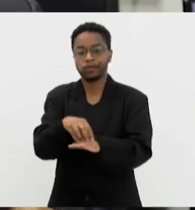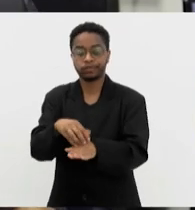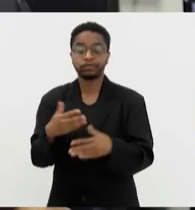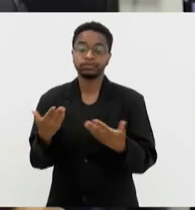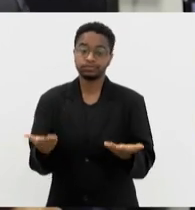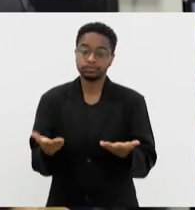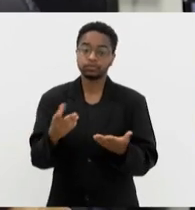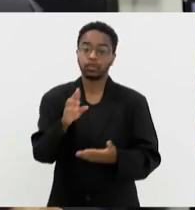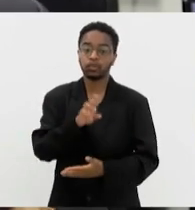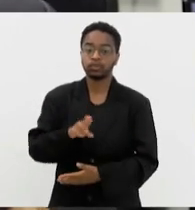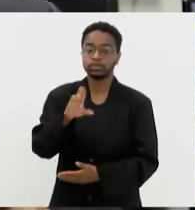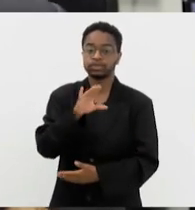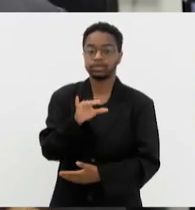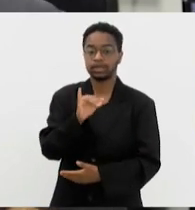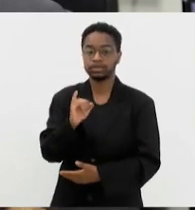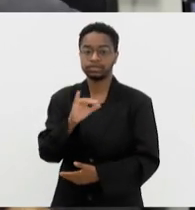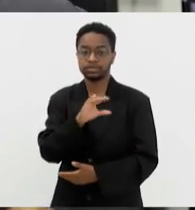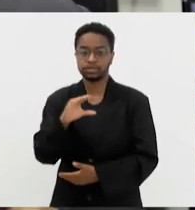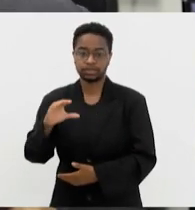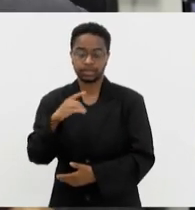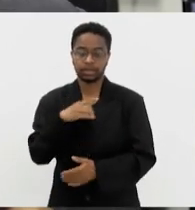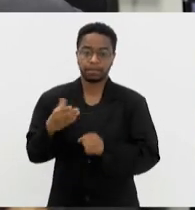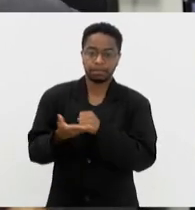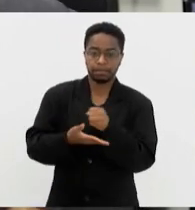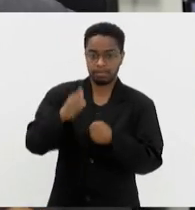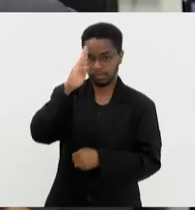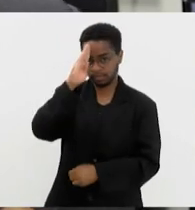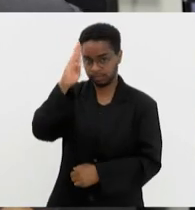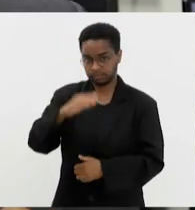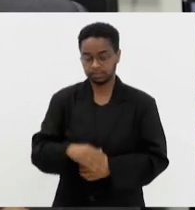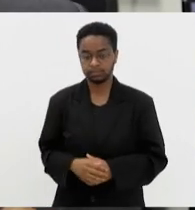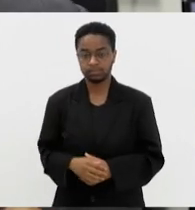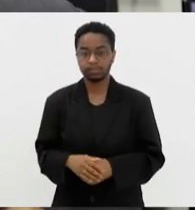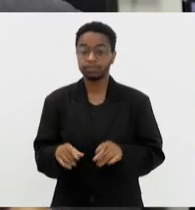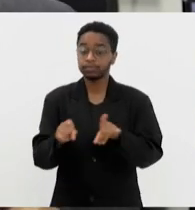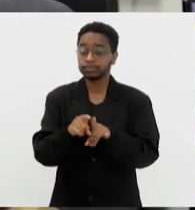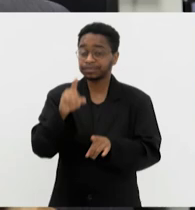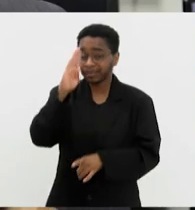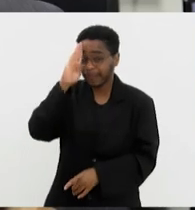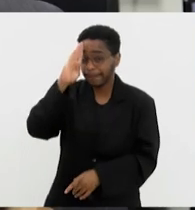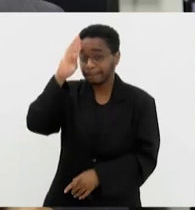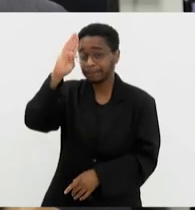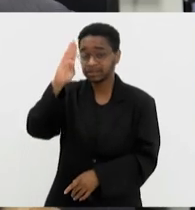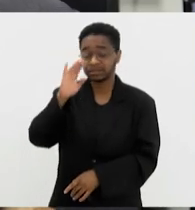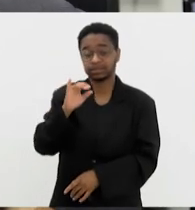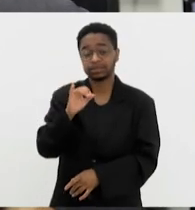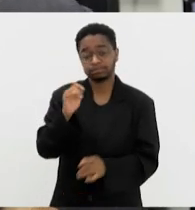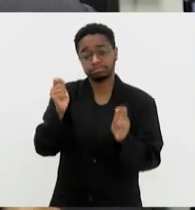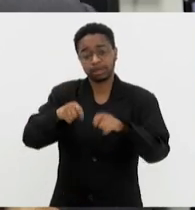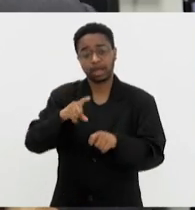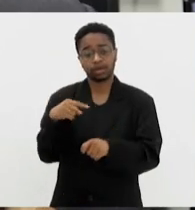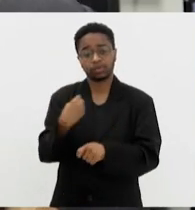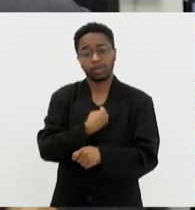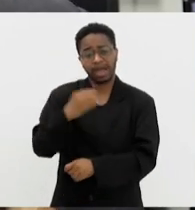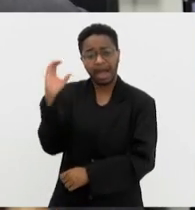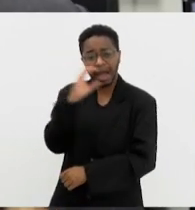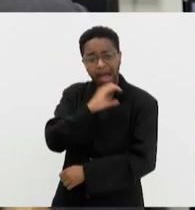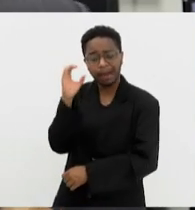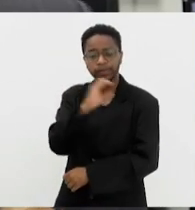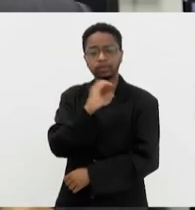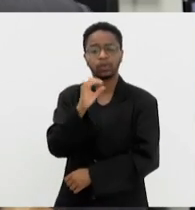usa o CICC como base. Isso vai ser fundamental para que a gente possa, com muita